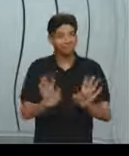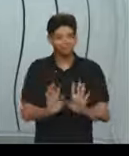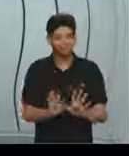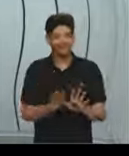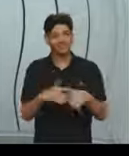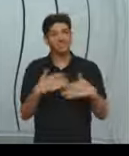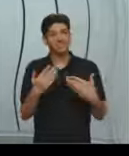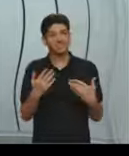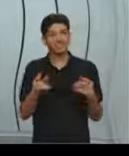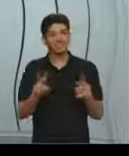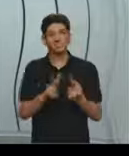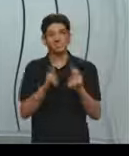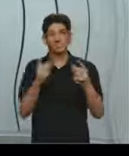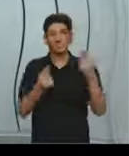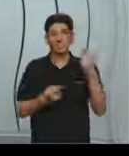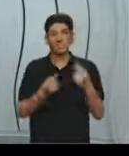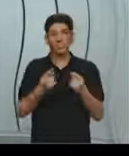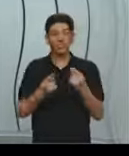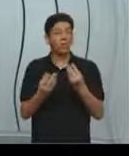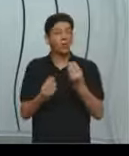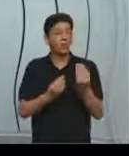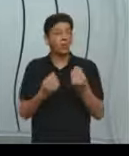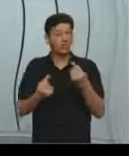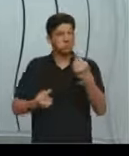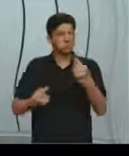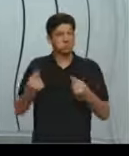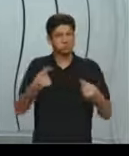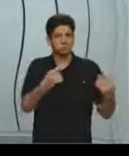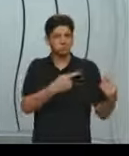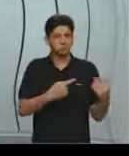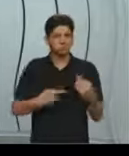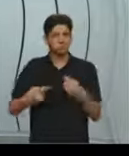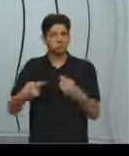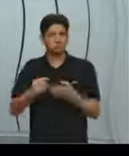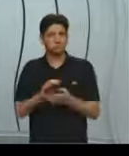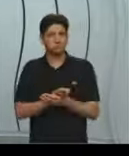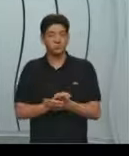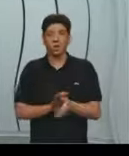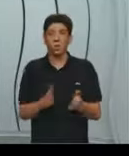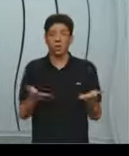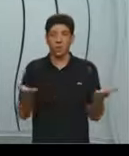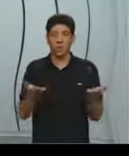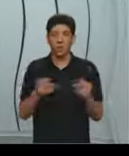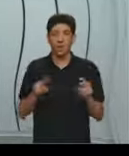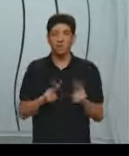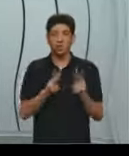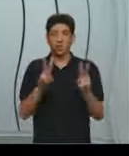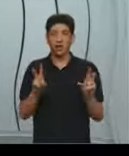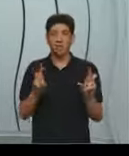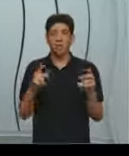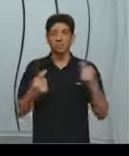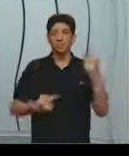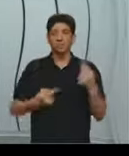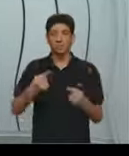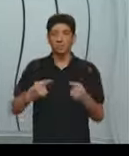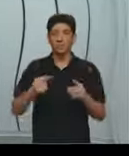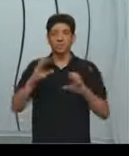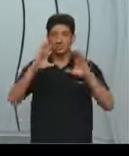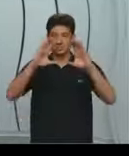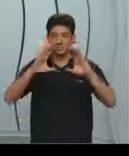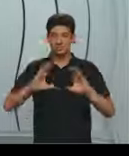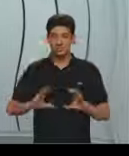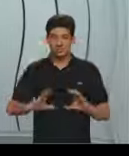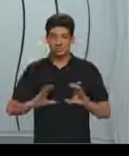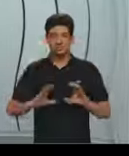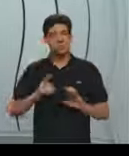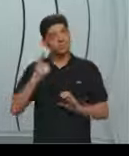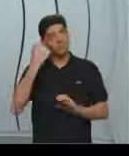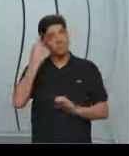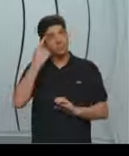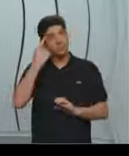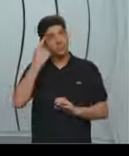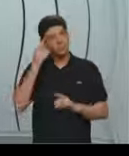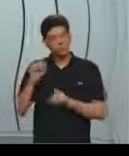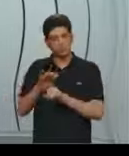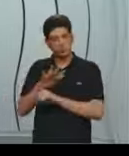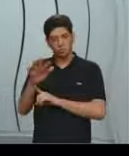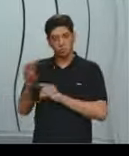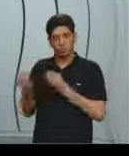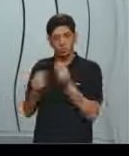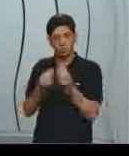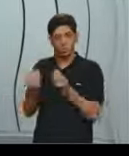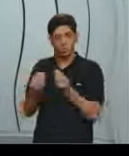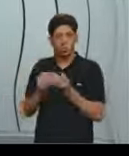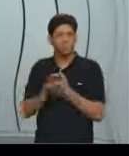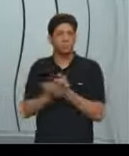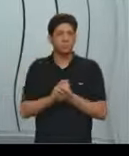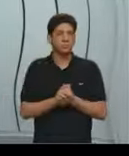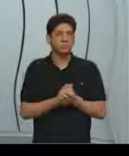a gente aprende no debate e a gente vai discutir por isso que cidadania e vamos pegar aquela lógica da sociologia Neve e costure